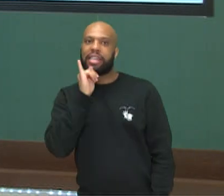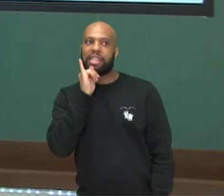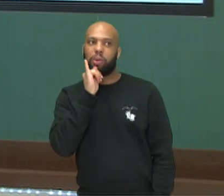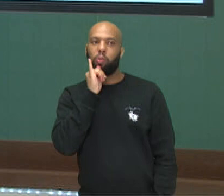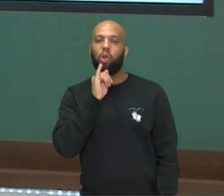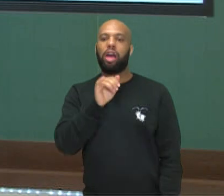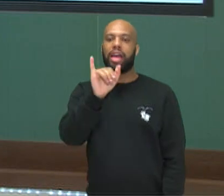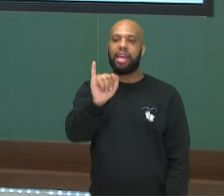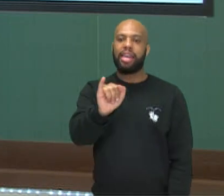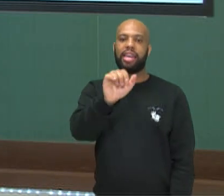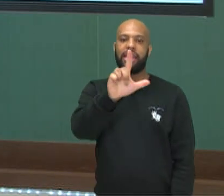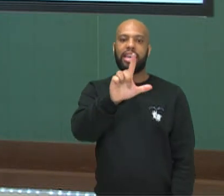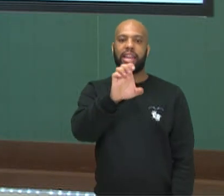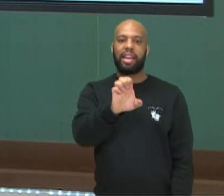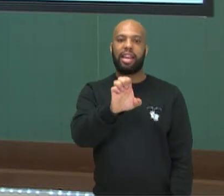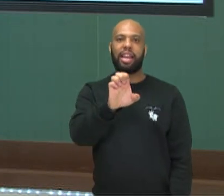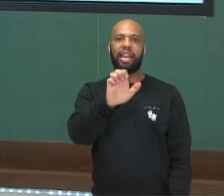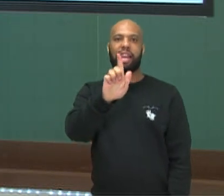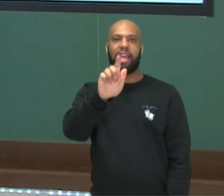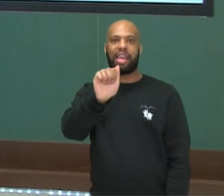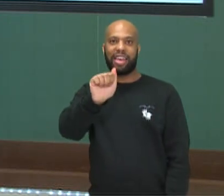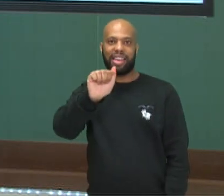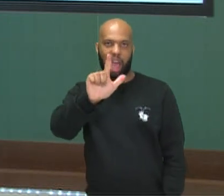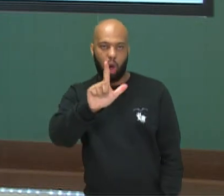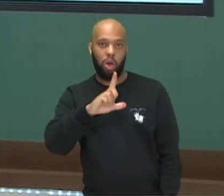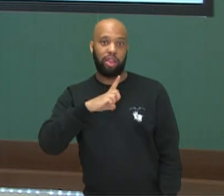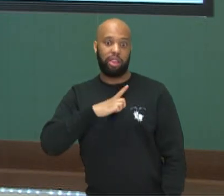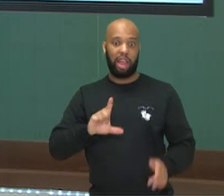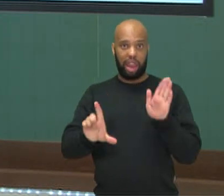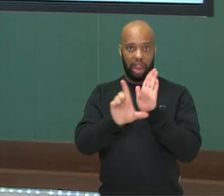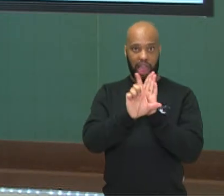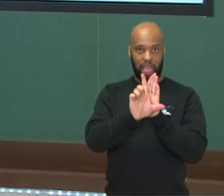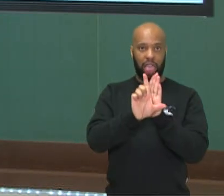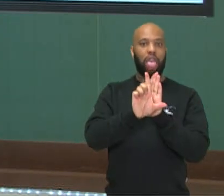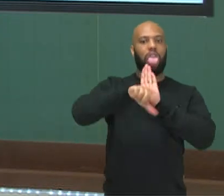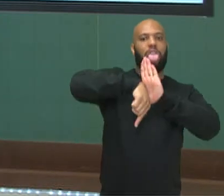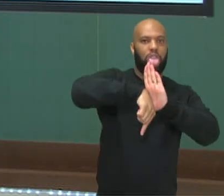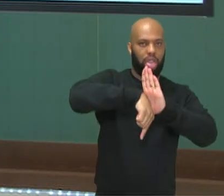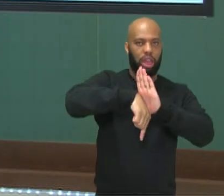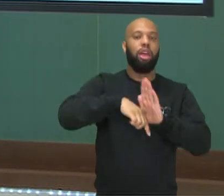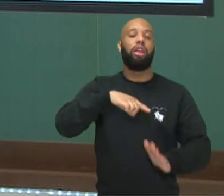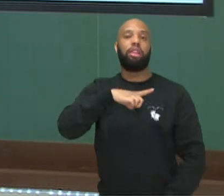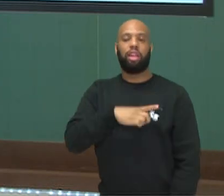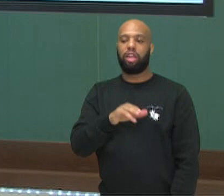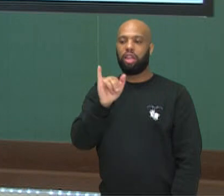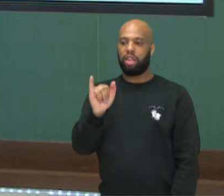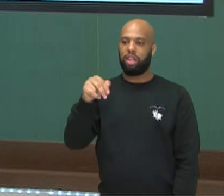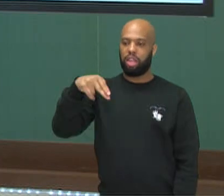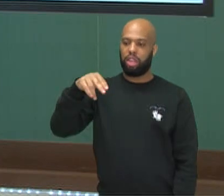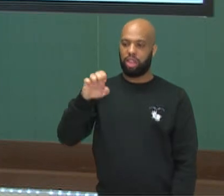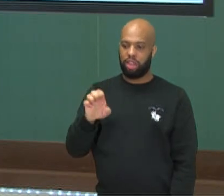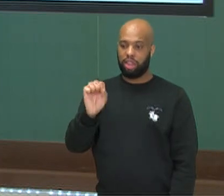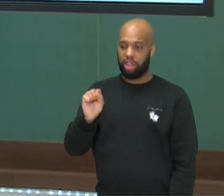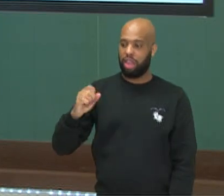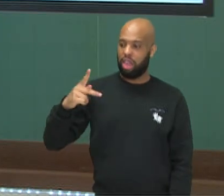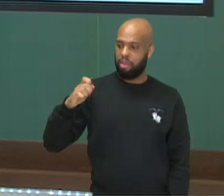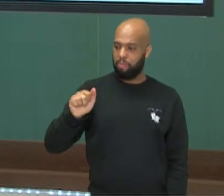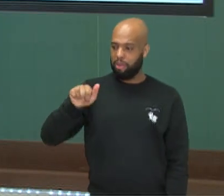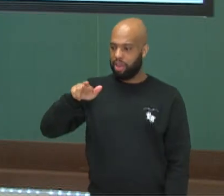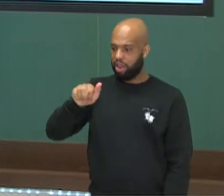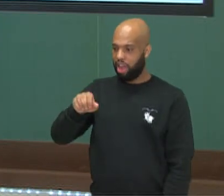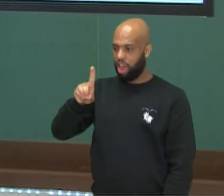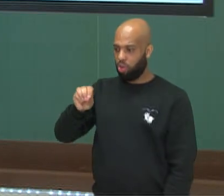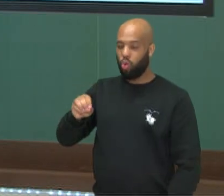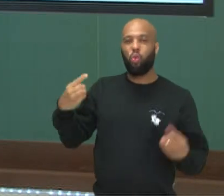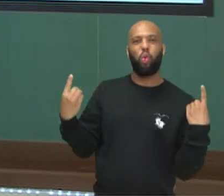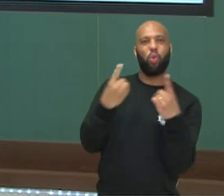é o contrário de legal. Esperado é o contrário de inesperado. Então perceba que realmente o prefixo